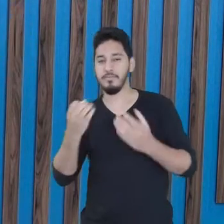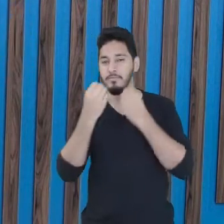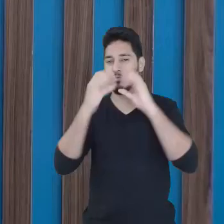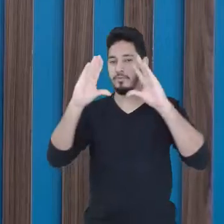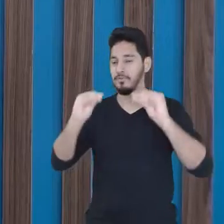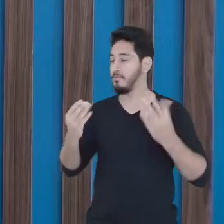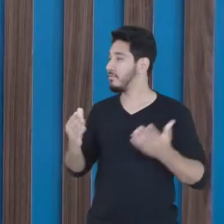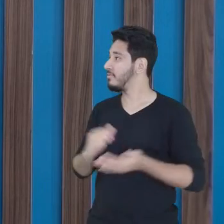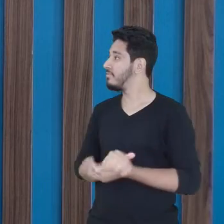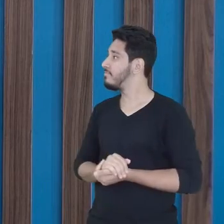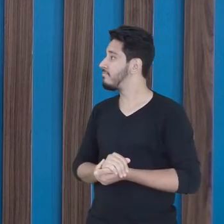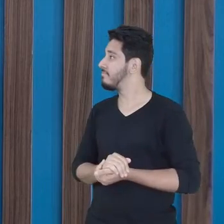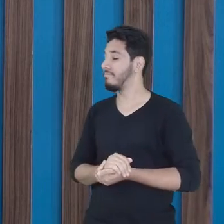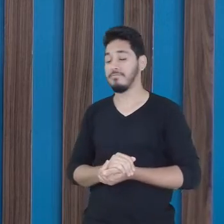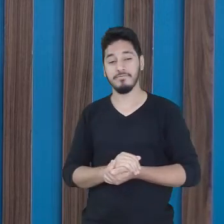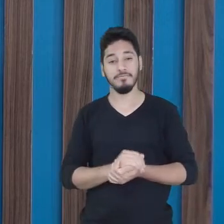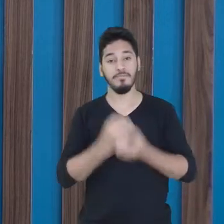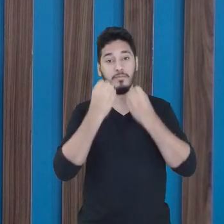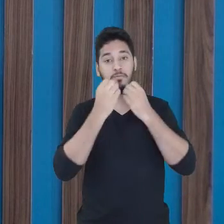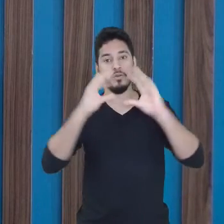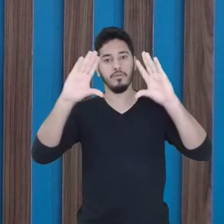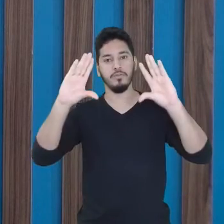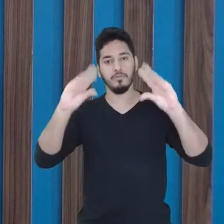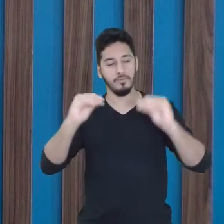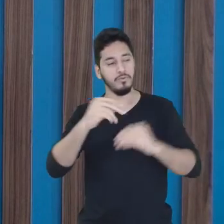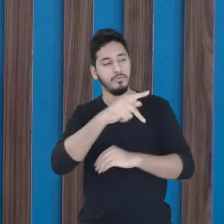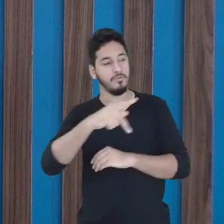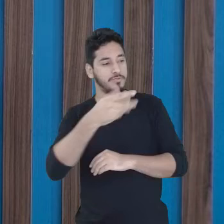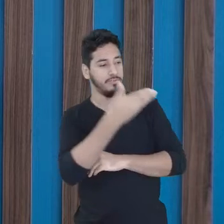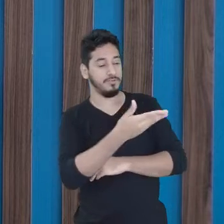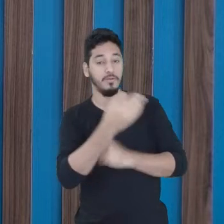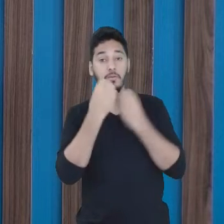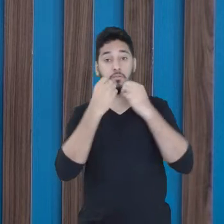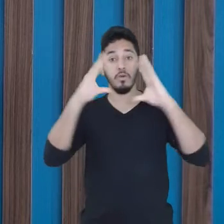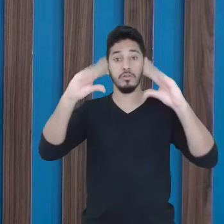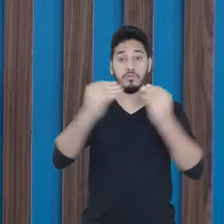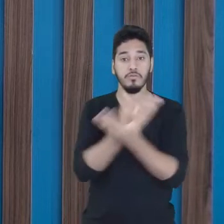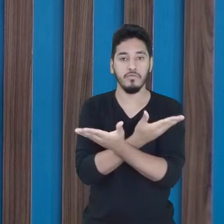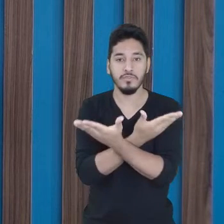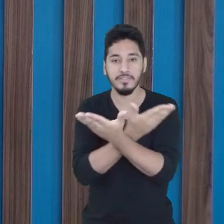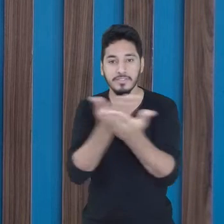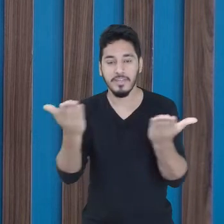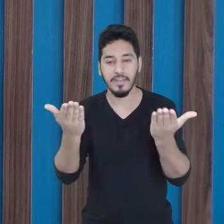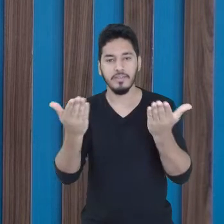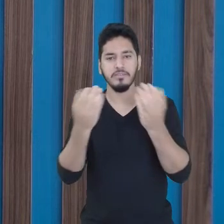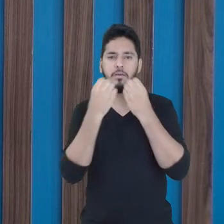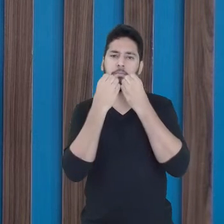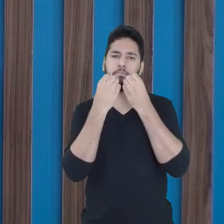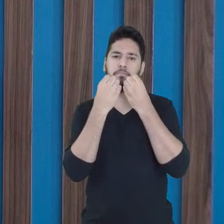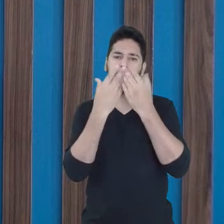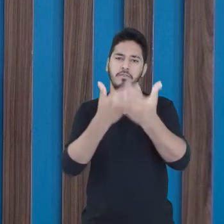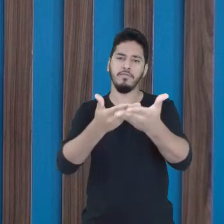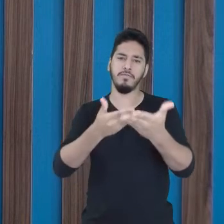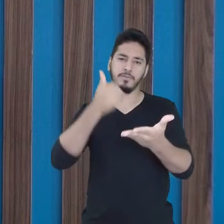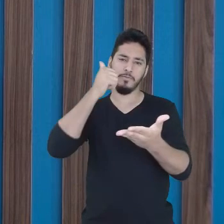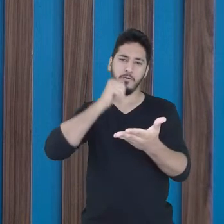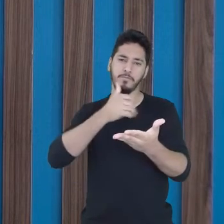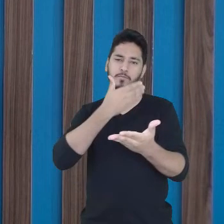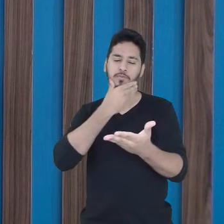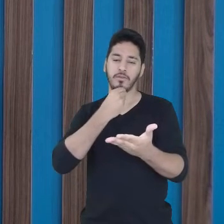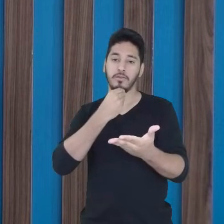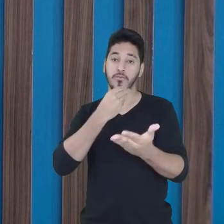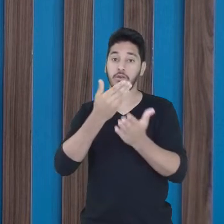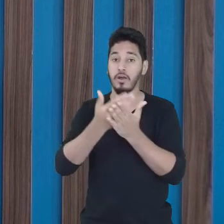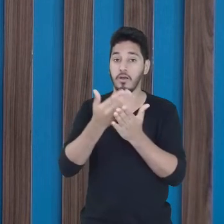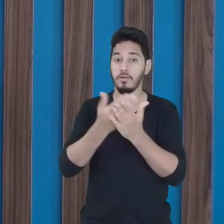professora. Boa noite, professor Giorgio. Boa noite, moçada da EJA, né? Sejam todas e todos bem-vindos para mais uma aula